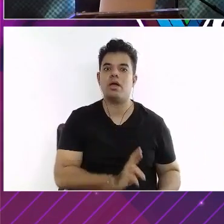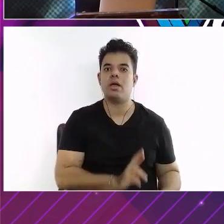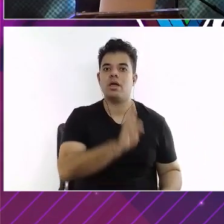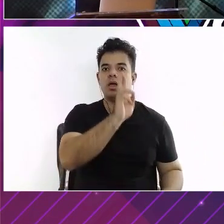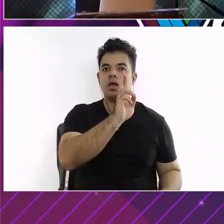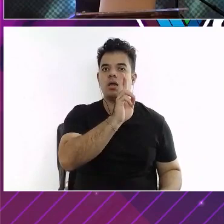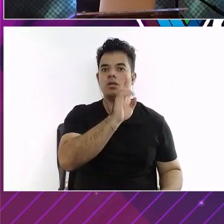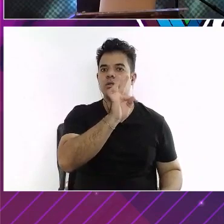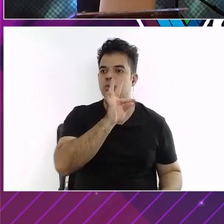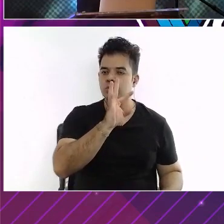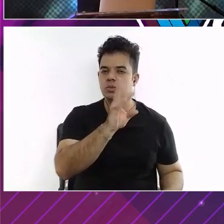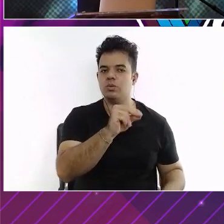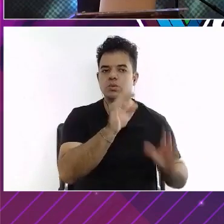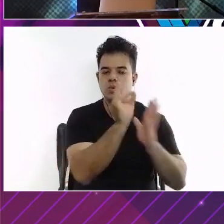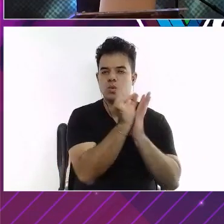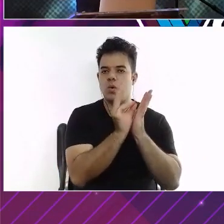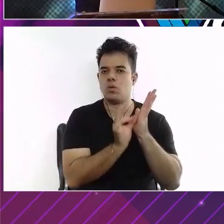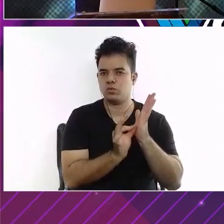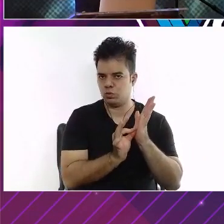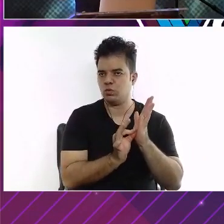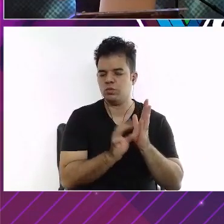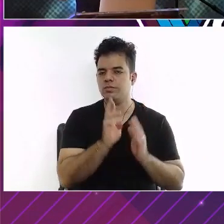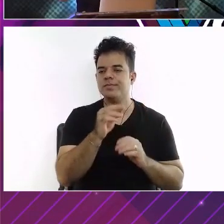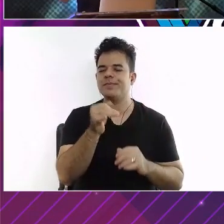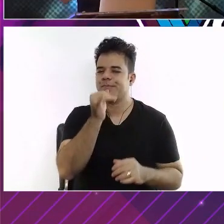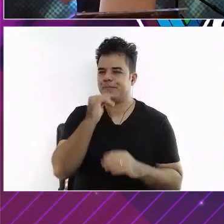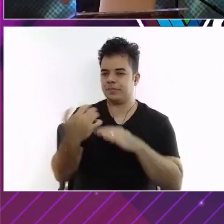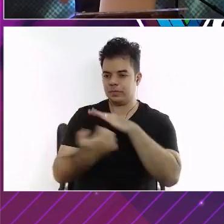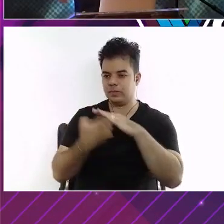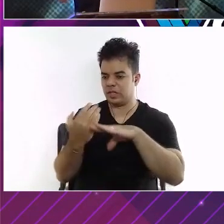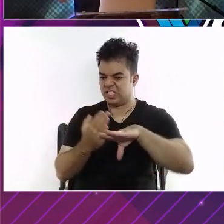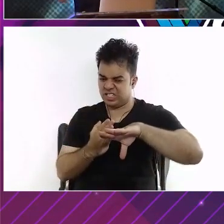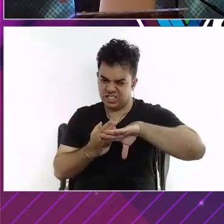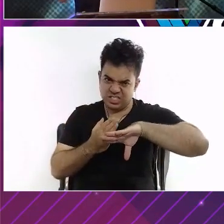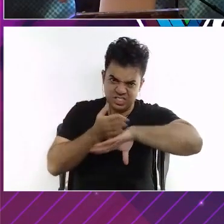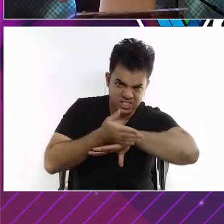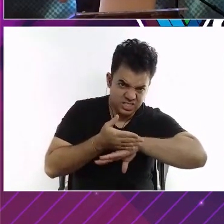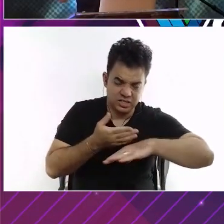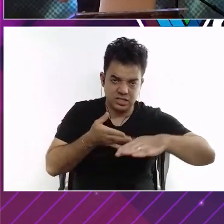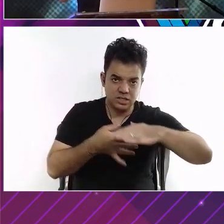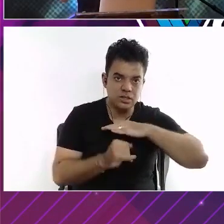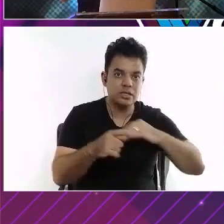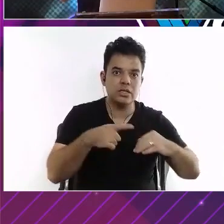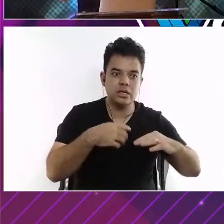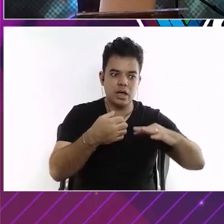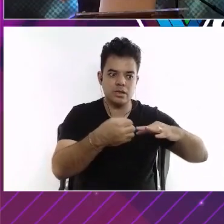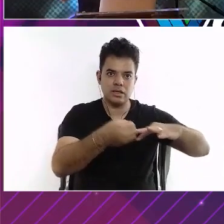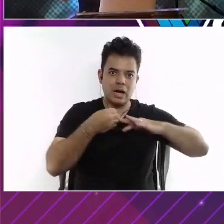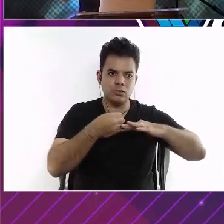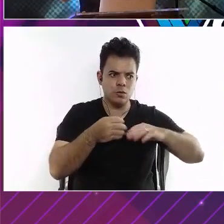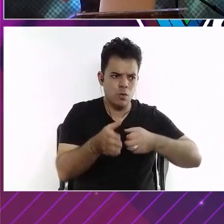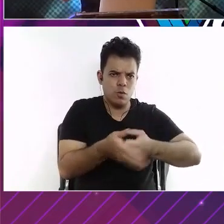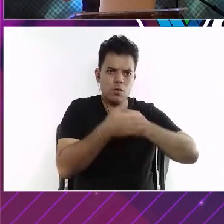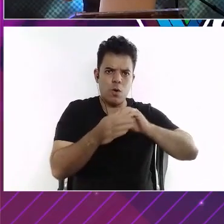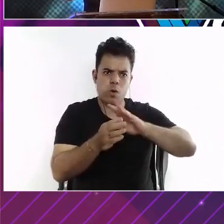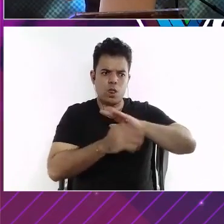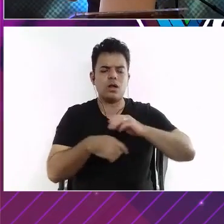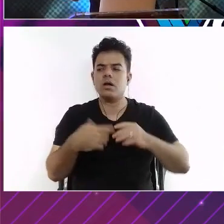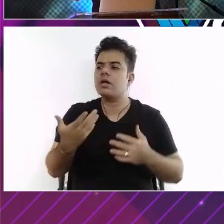de valor de código. Se uma empresa é invadida e tem um sequestro de dados lá, e tem um pedido de